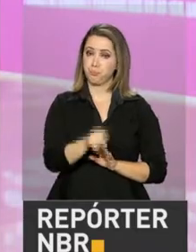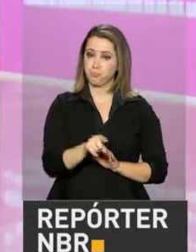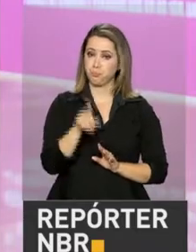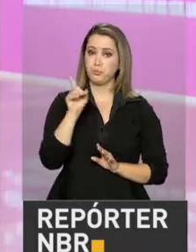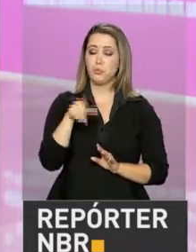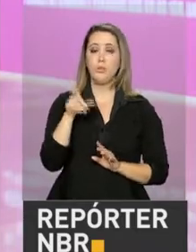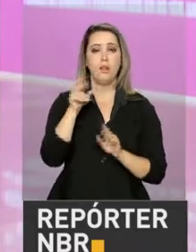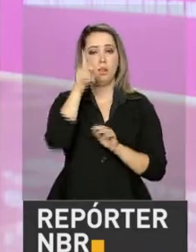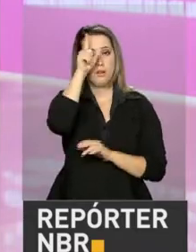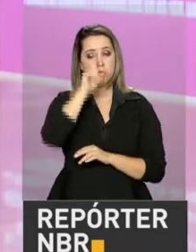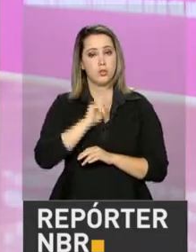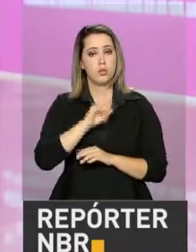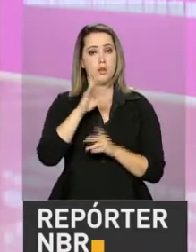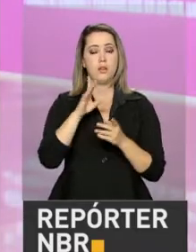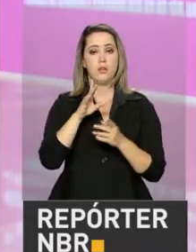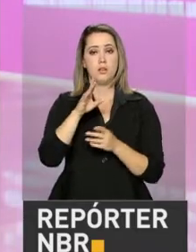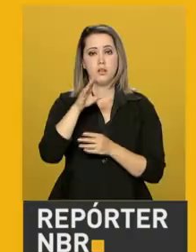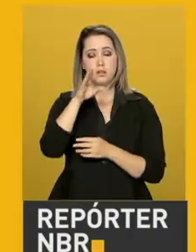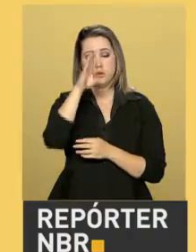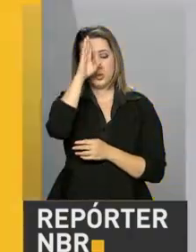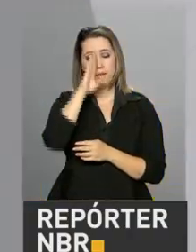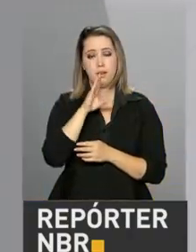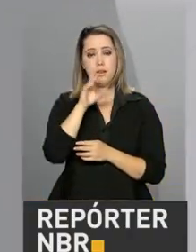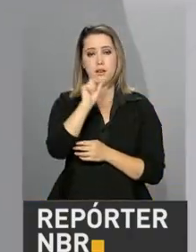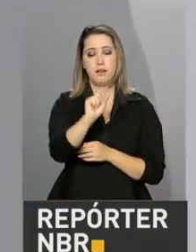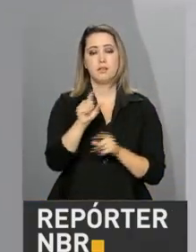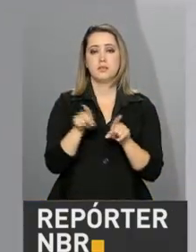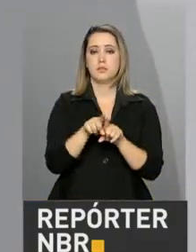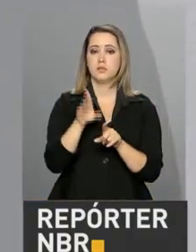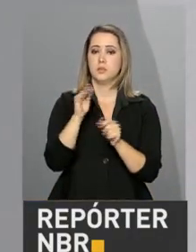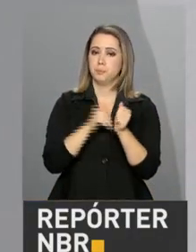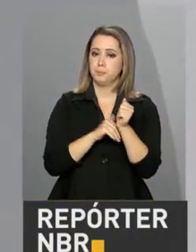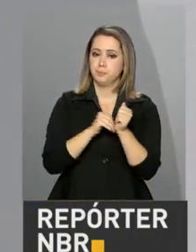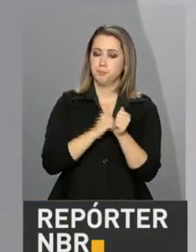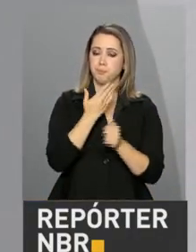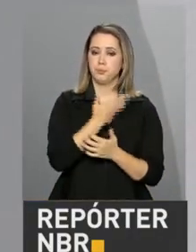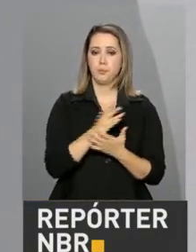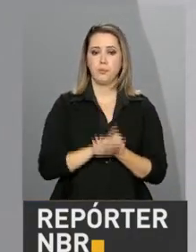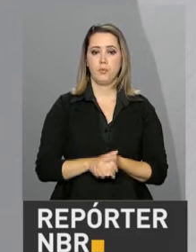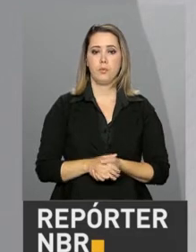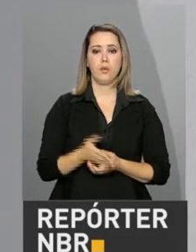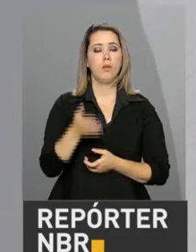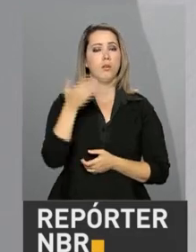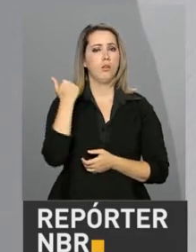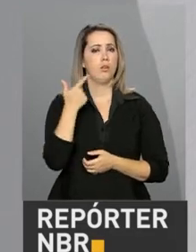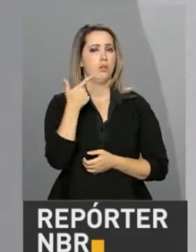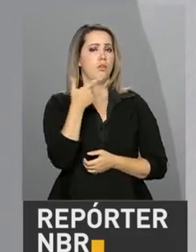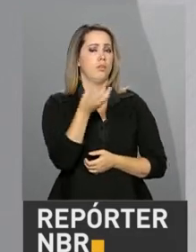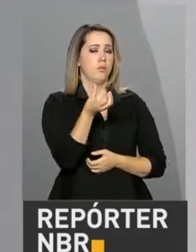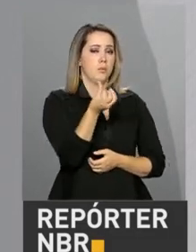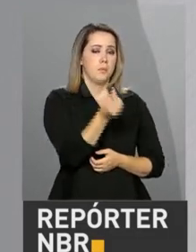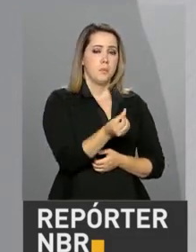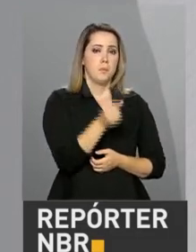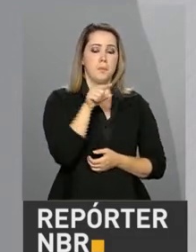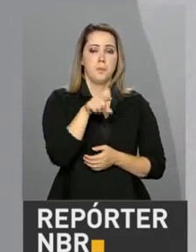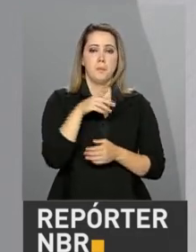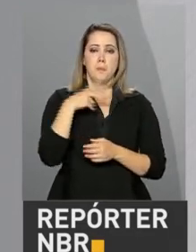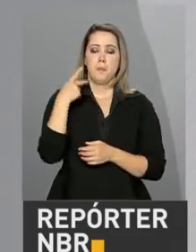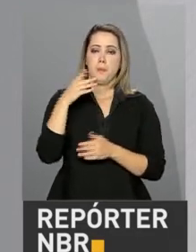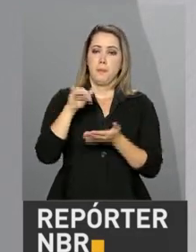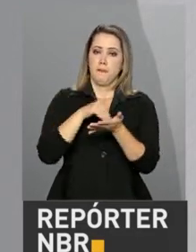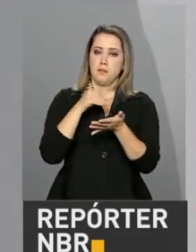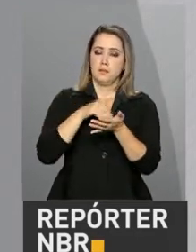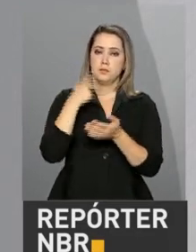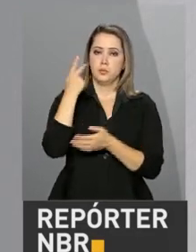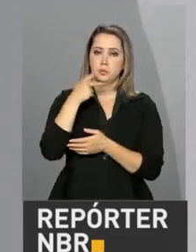serviço é de graça e confidencial. No último levantamento de 2016 da Secretaria de Políticas para as